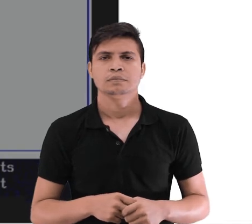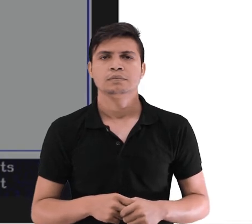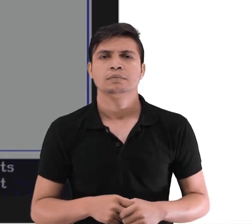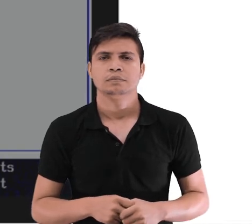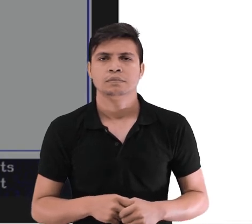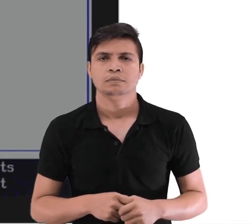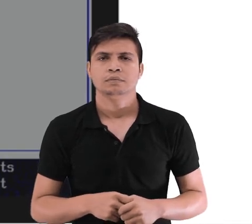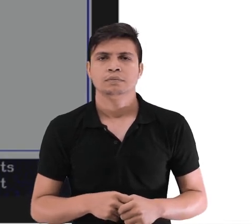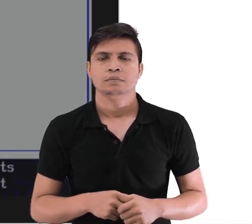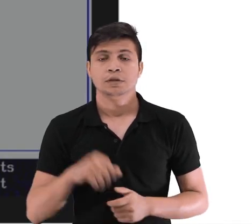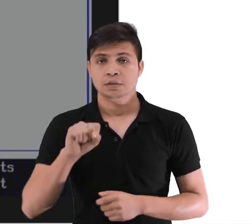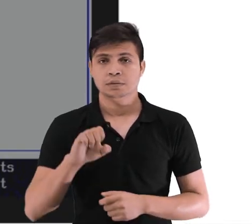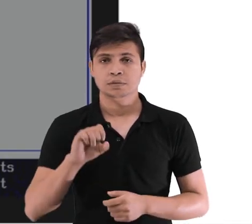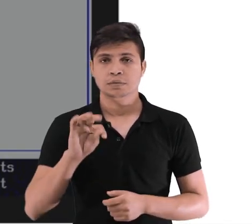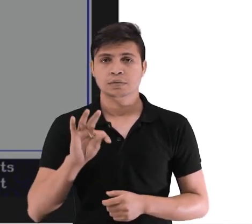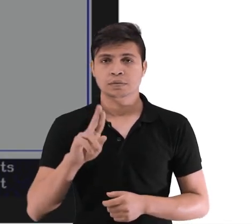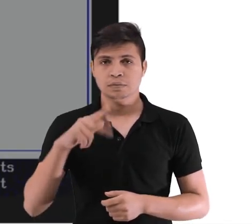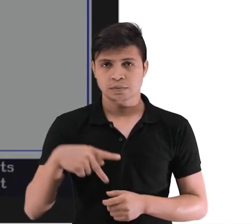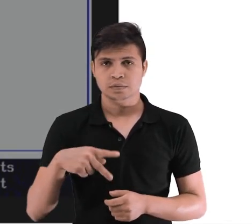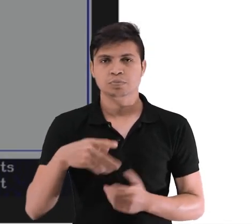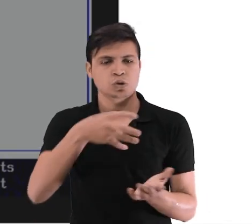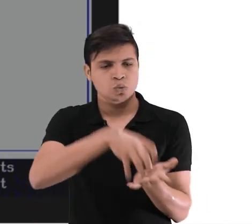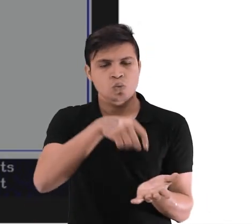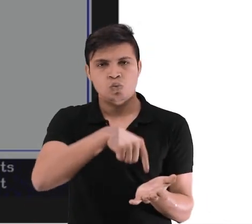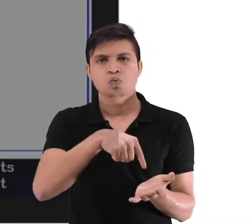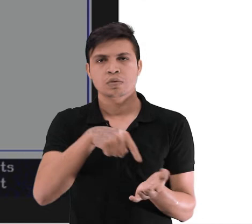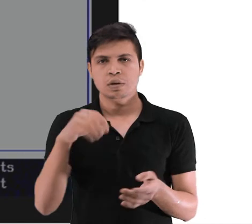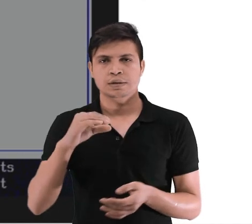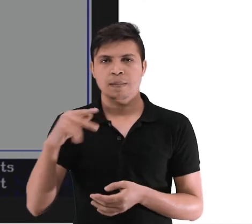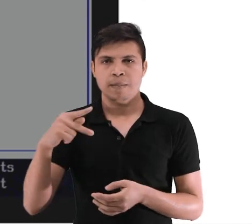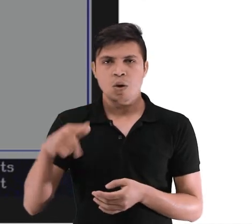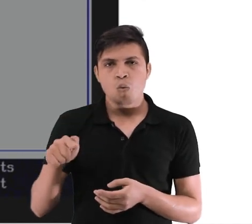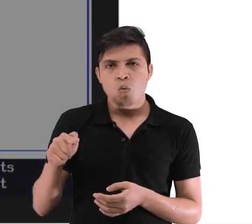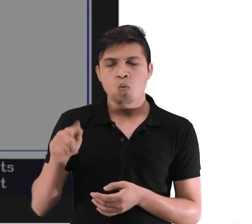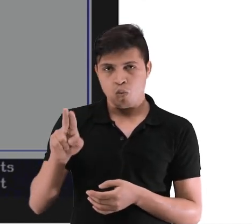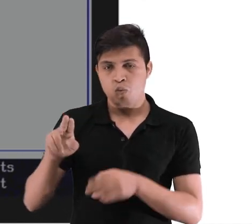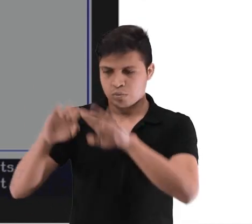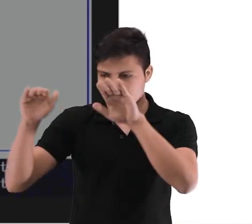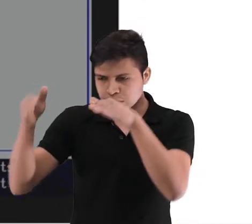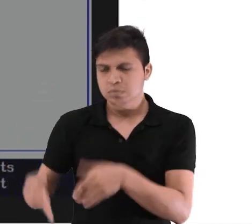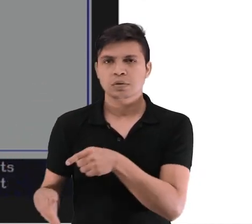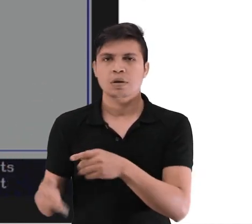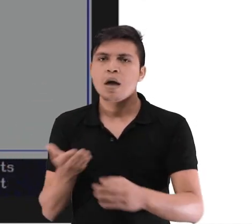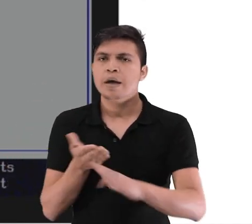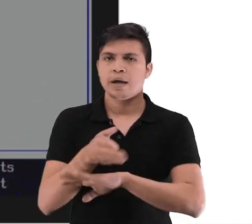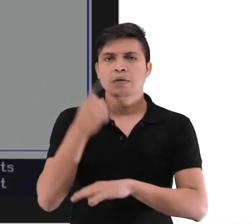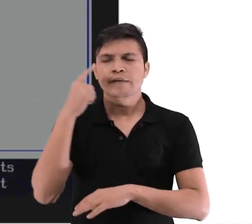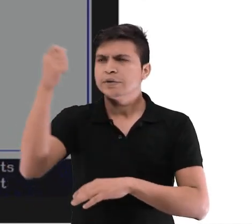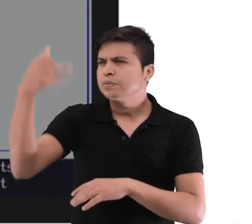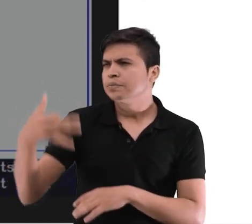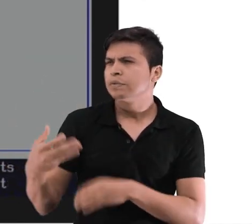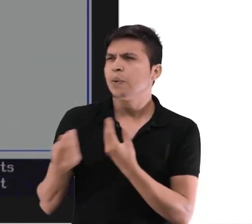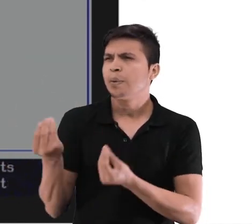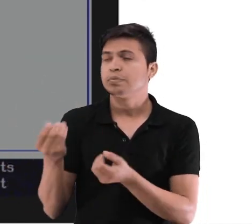em setup do processador da CPU, eu clico Enter, entro, vejo como elas estão habilitadas,